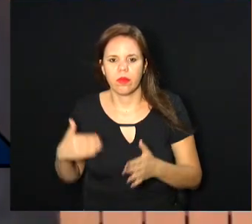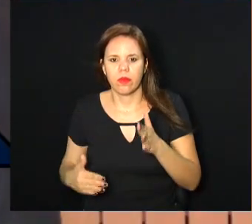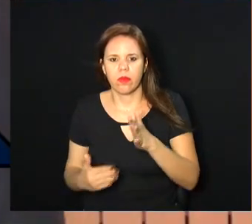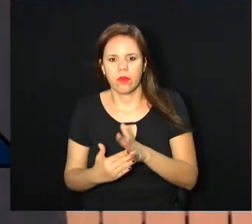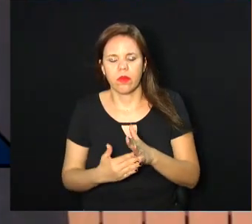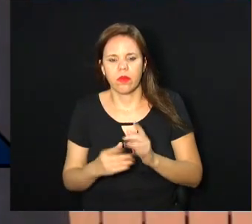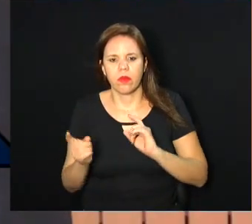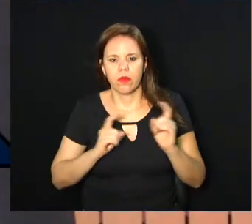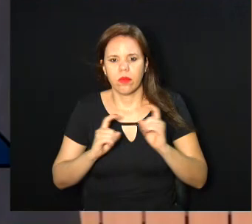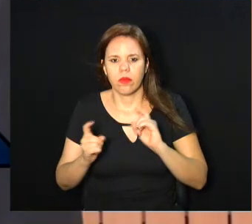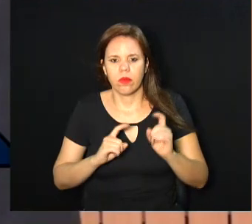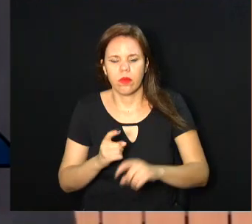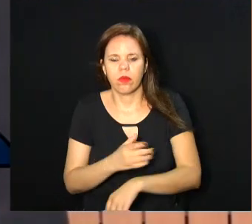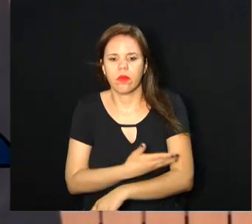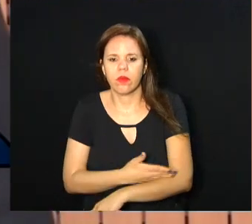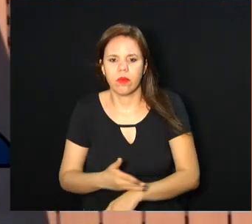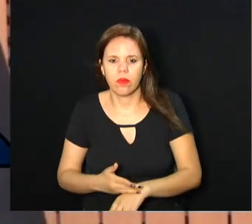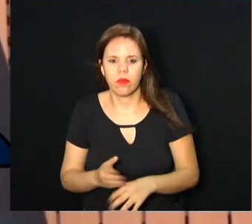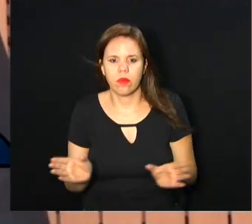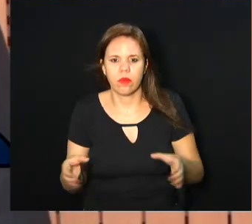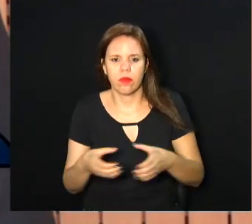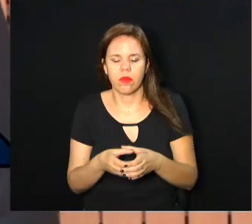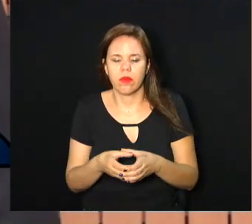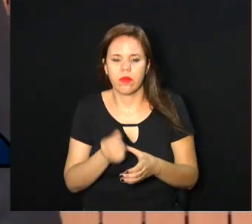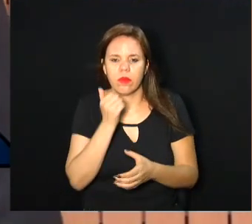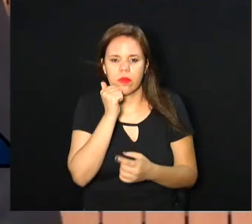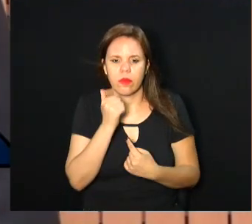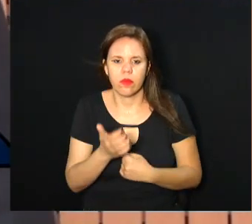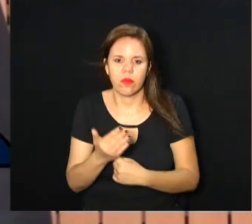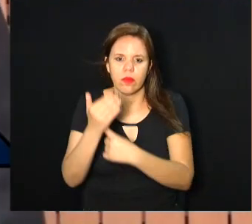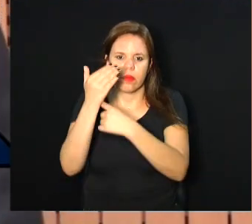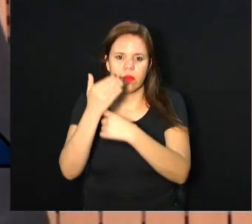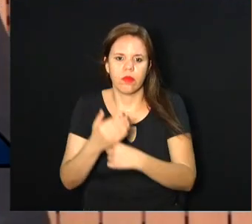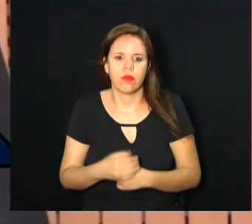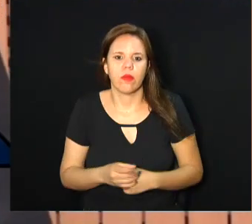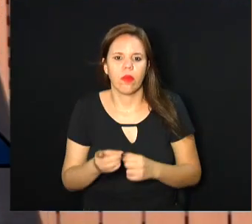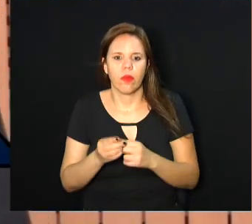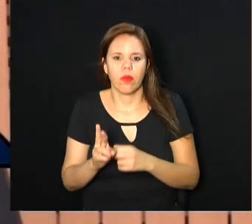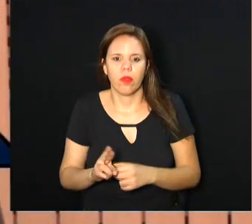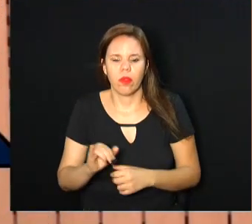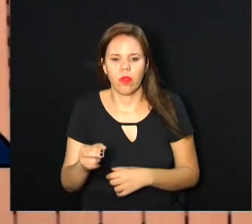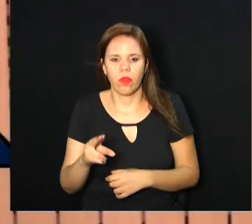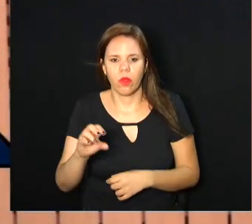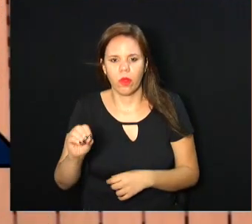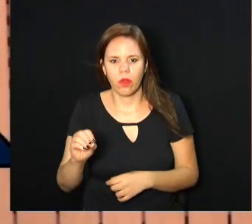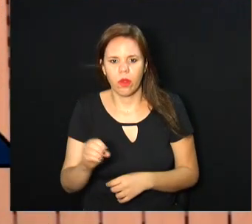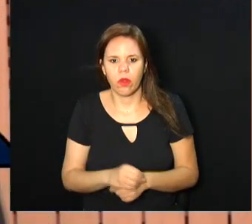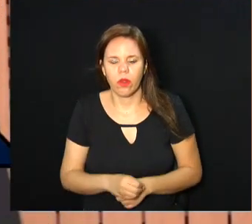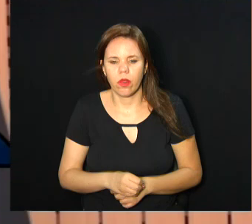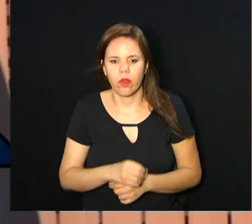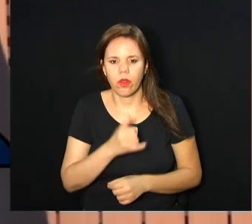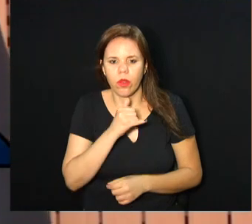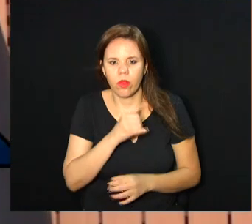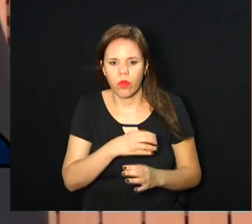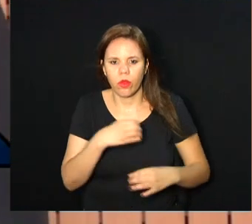reunião ordinária, né, da Comissão de Ciência e Tecnologia, em que o Dr. Juliano, que é engenheiro elétrico, trouxe aqui